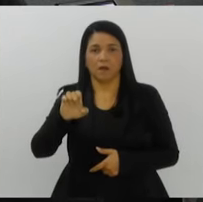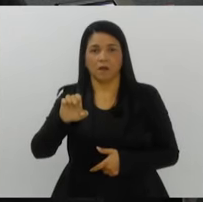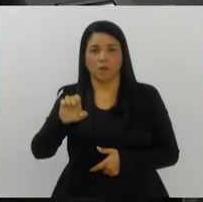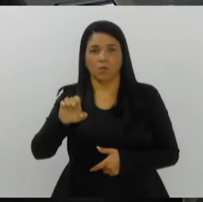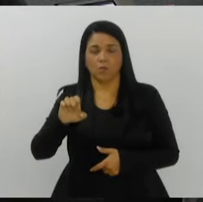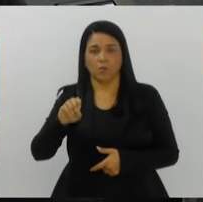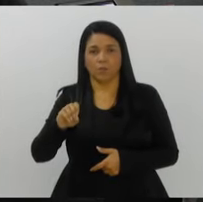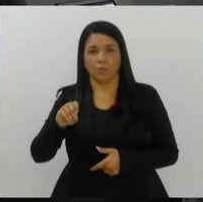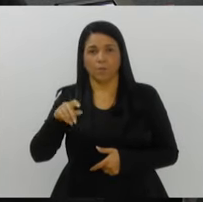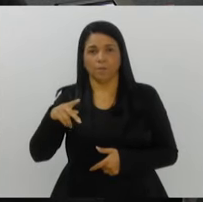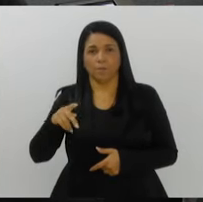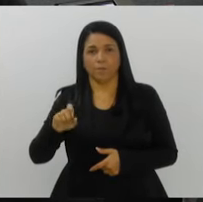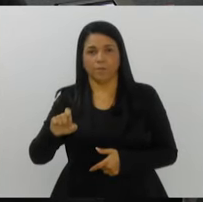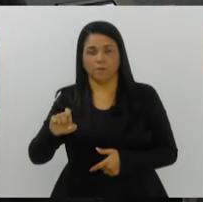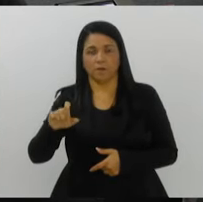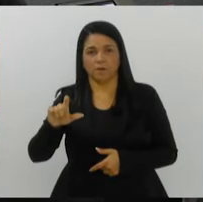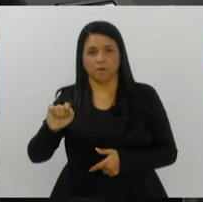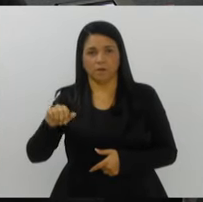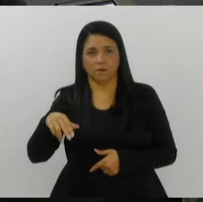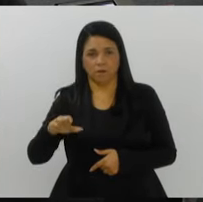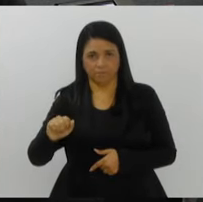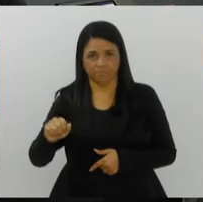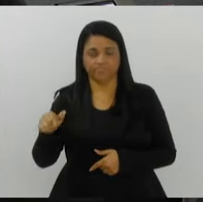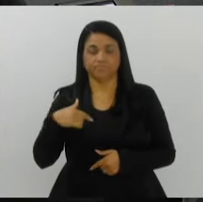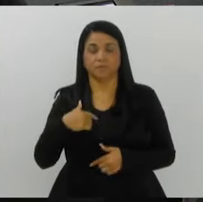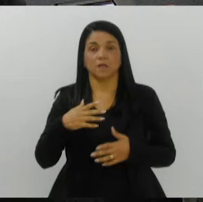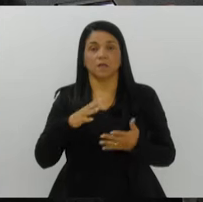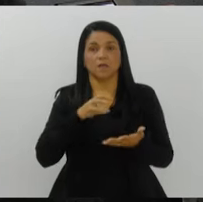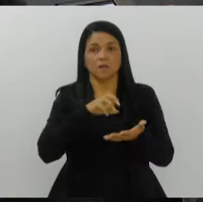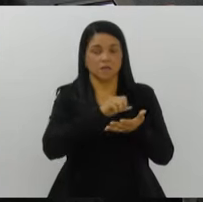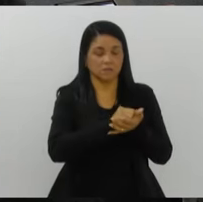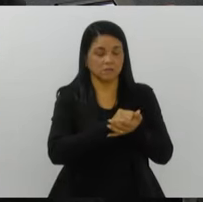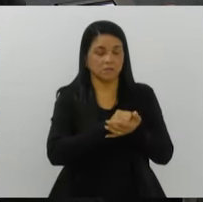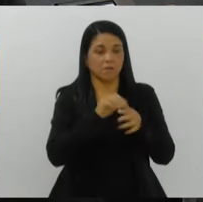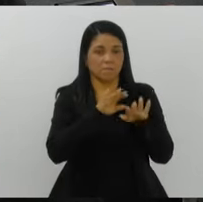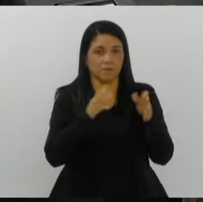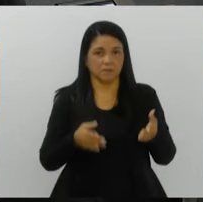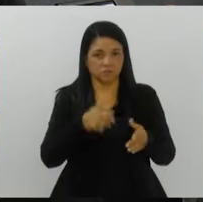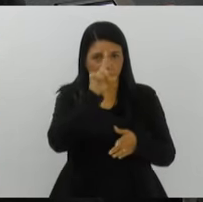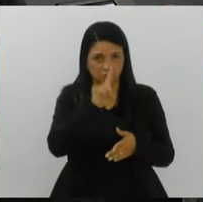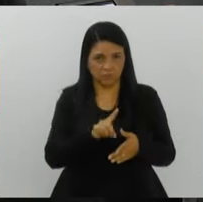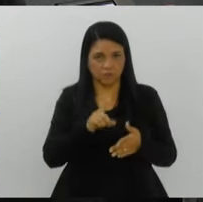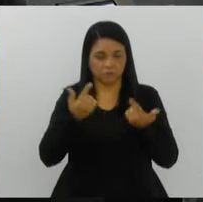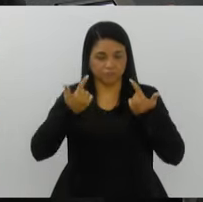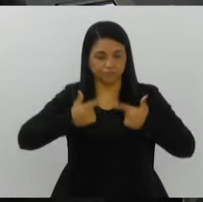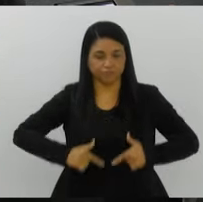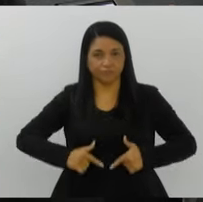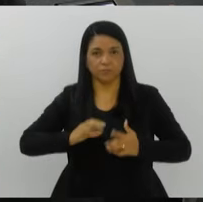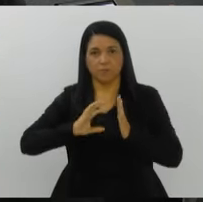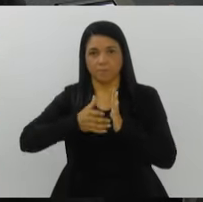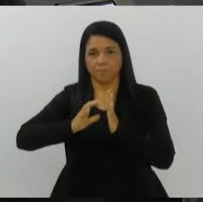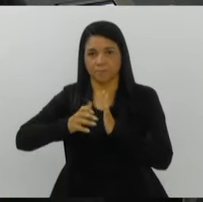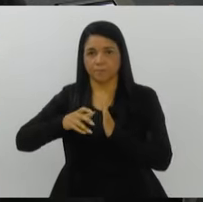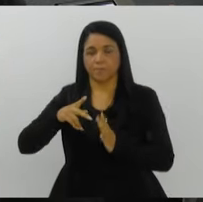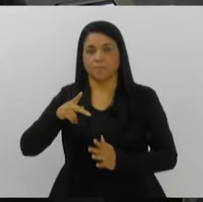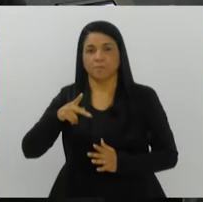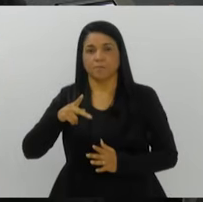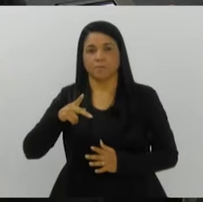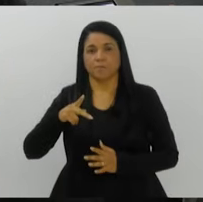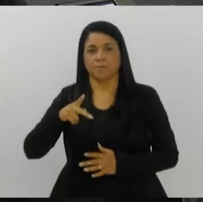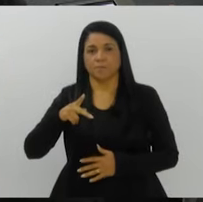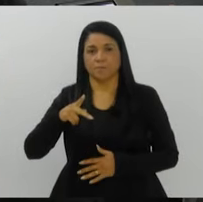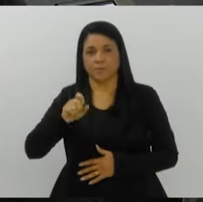Peço aí a atenção à mesa diretora para registrar a abstenção ao PL da